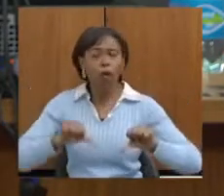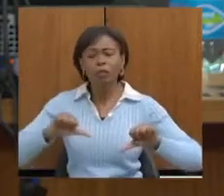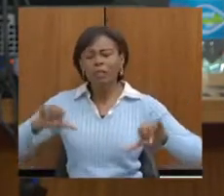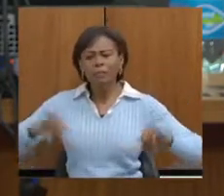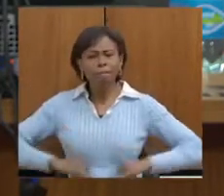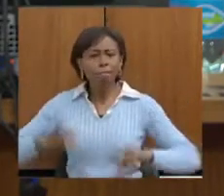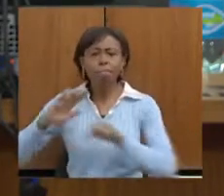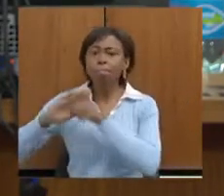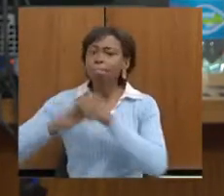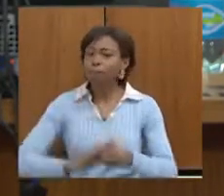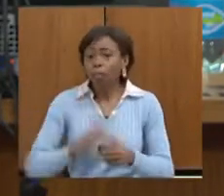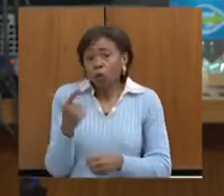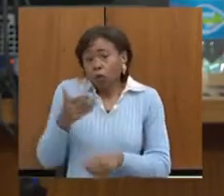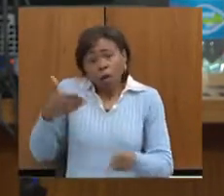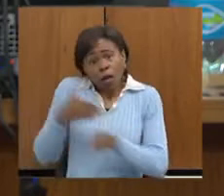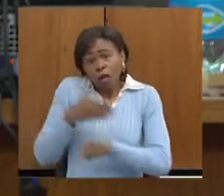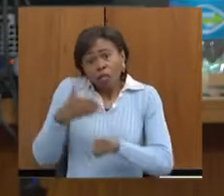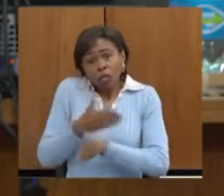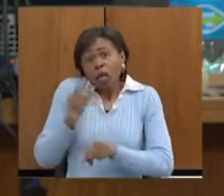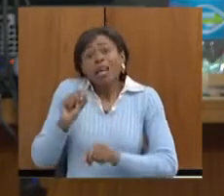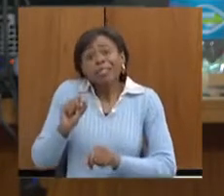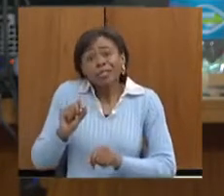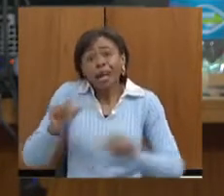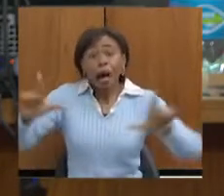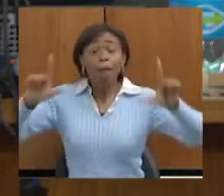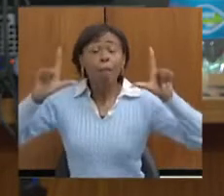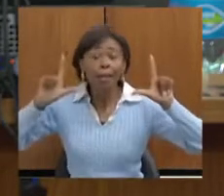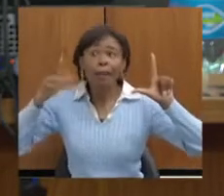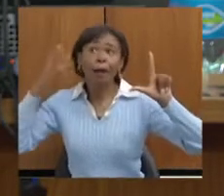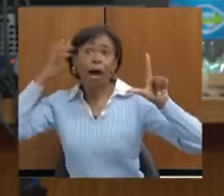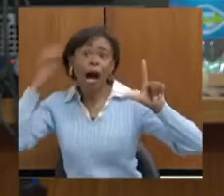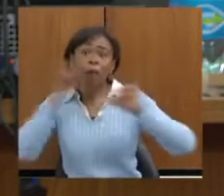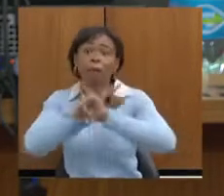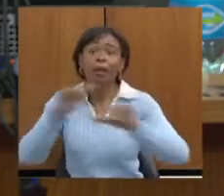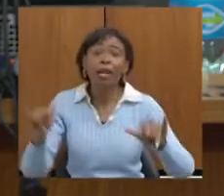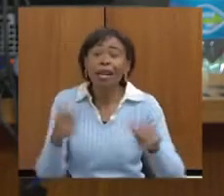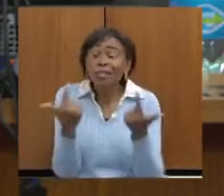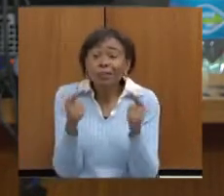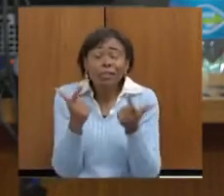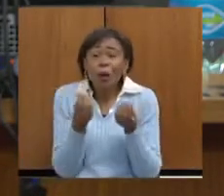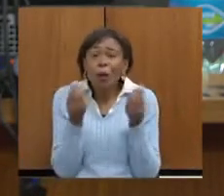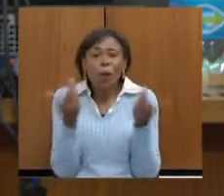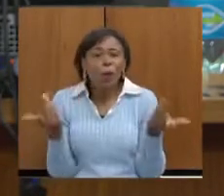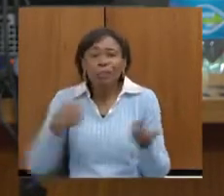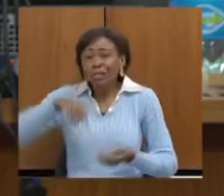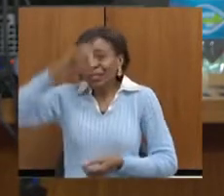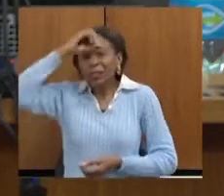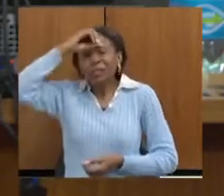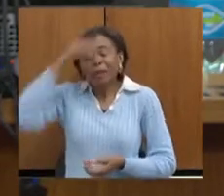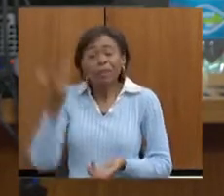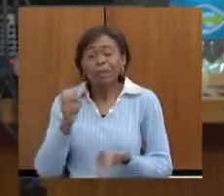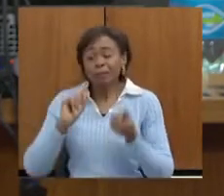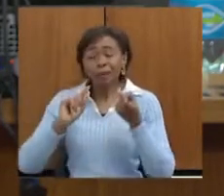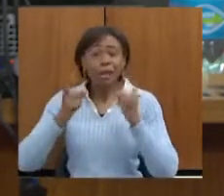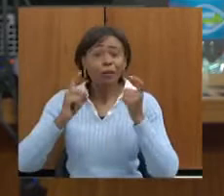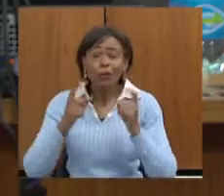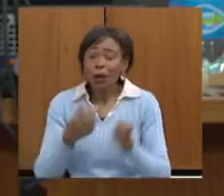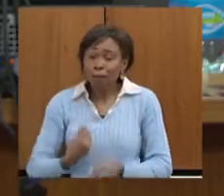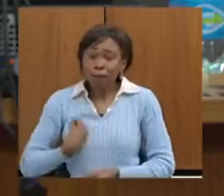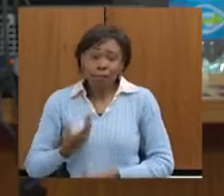nós não tinha acesso a mídia não muito de nós não sabíamos usar as mídias para poder participar da reunião